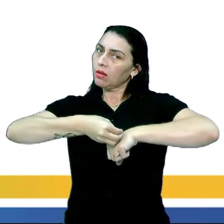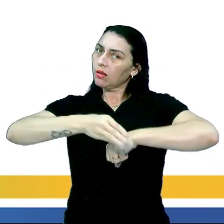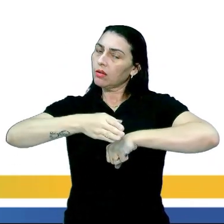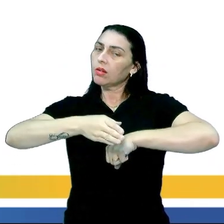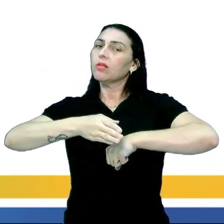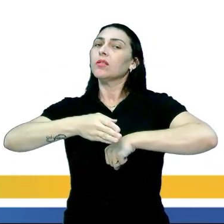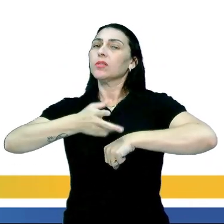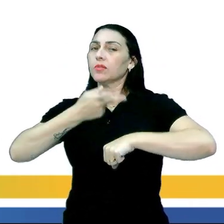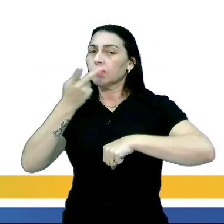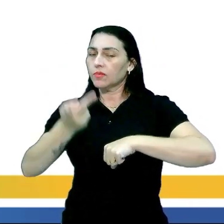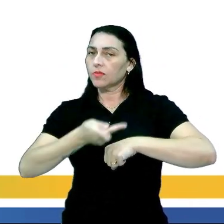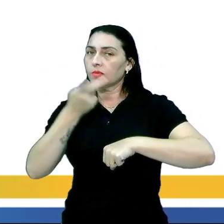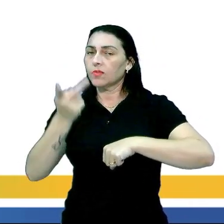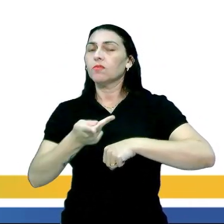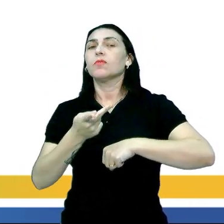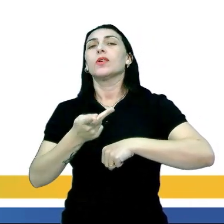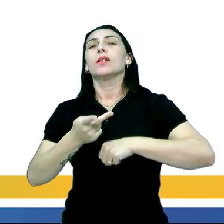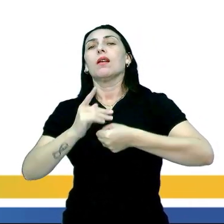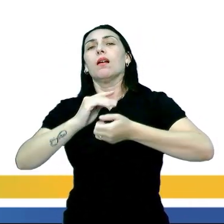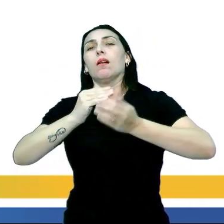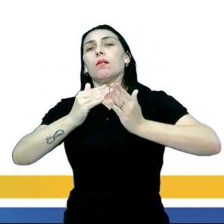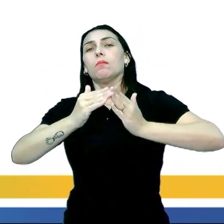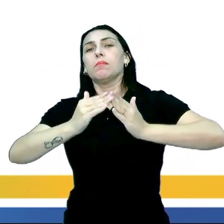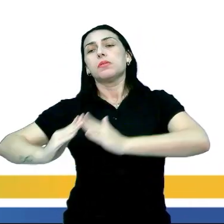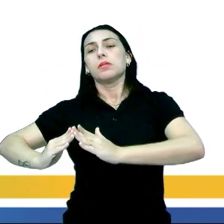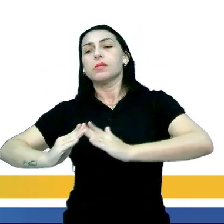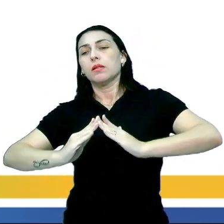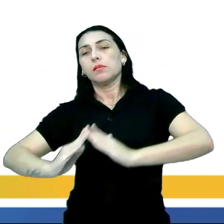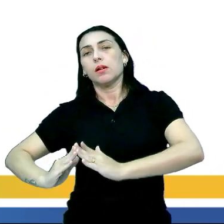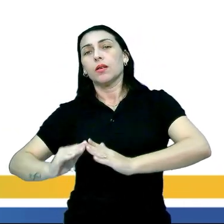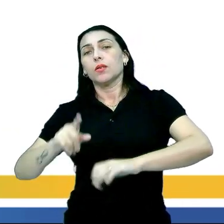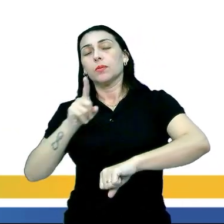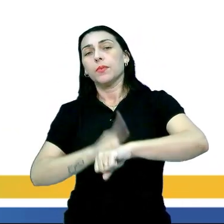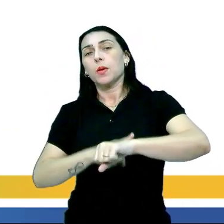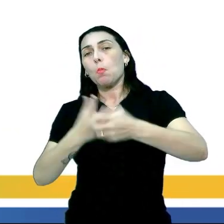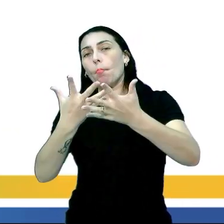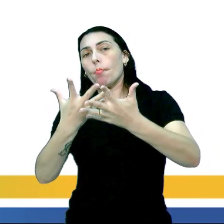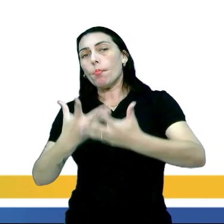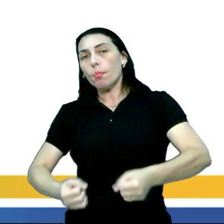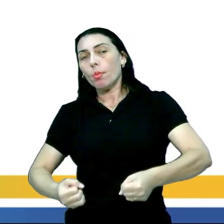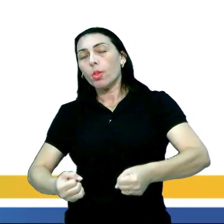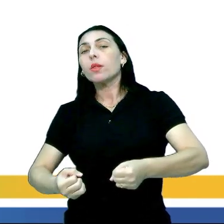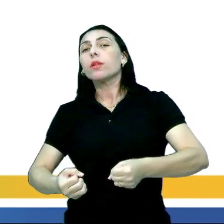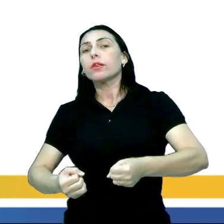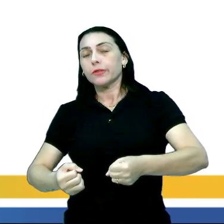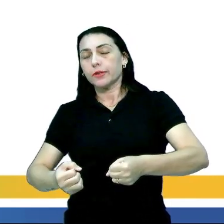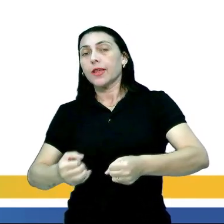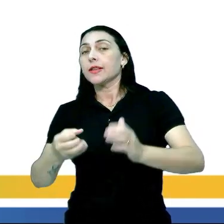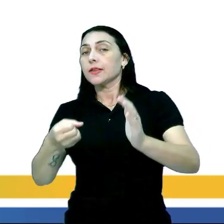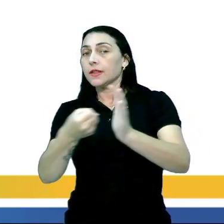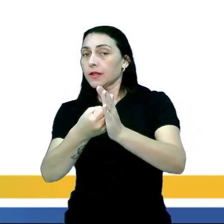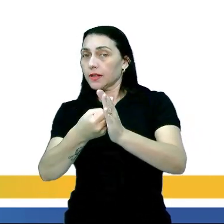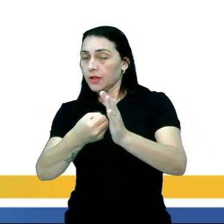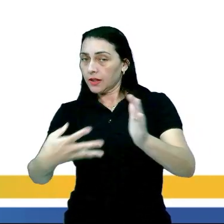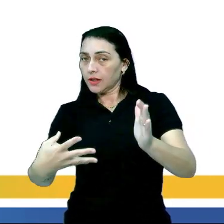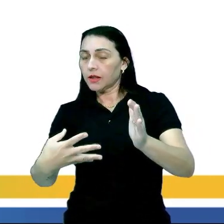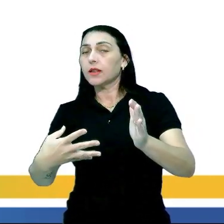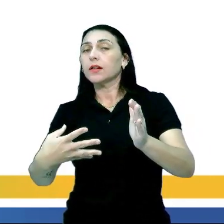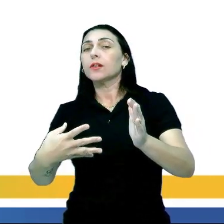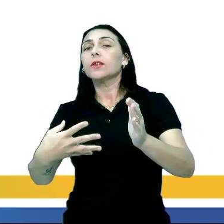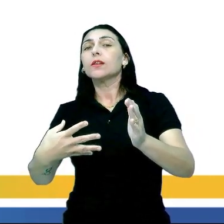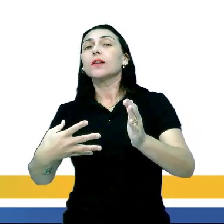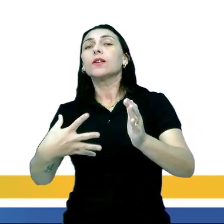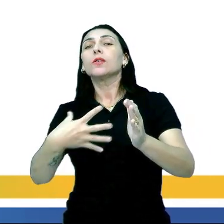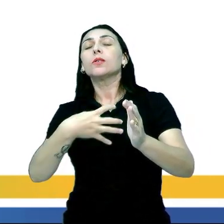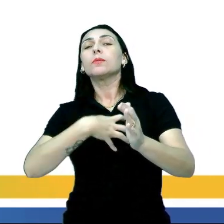dica quando ele fala desses desabamentos aí associados aos períodos de seca. E uma das características do domínio